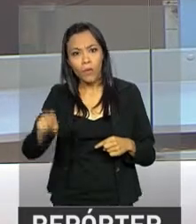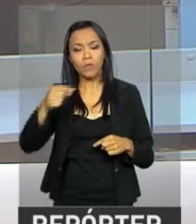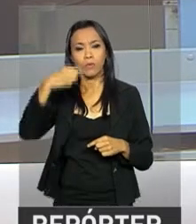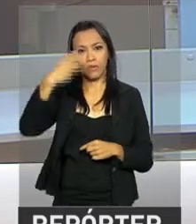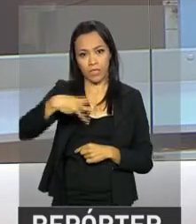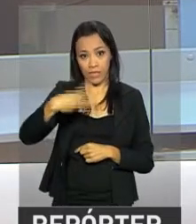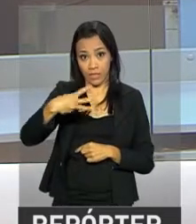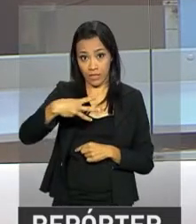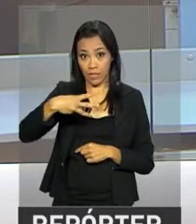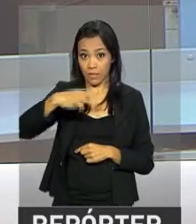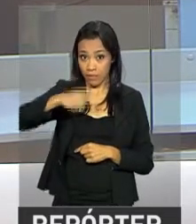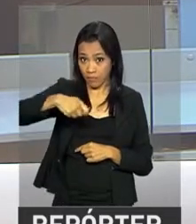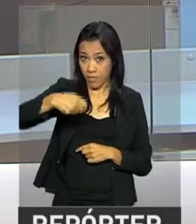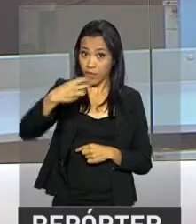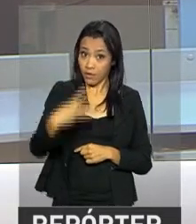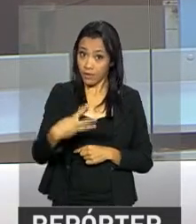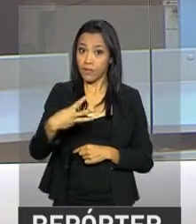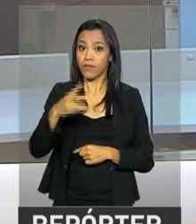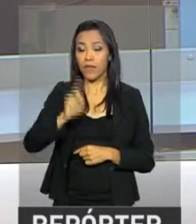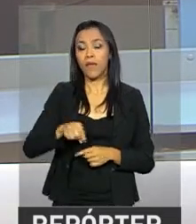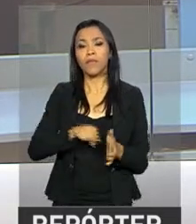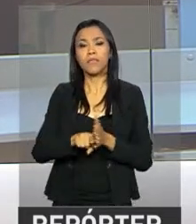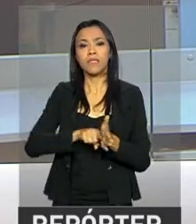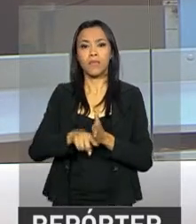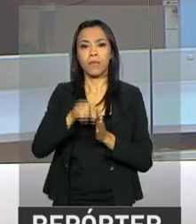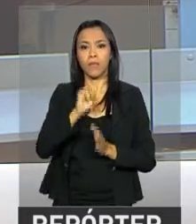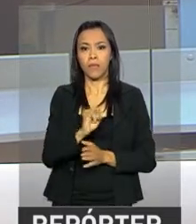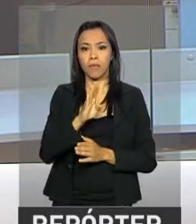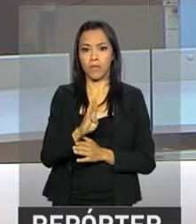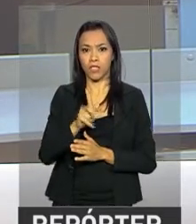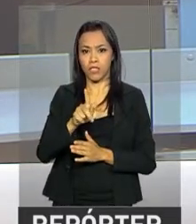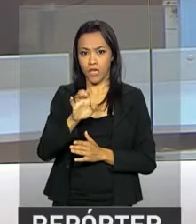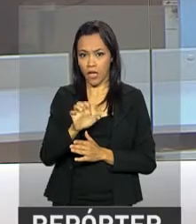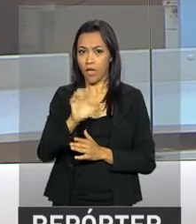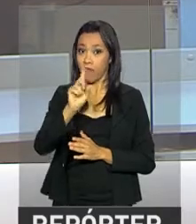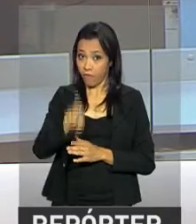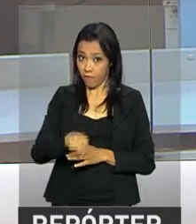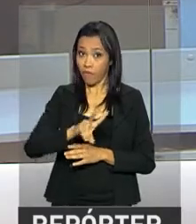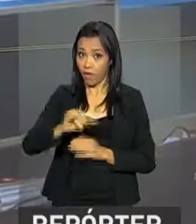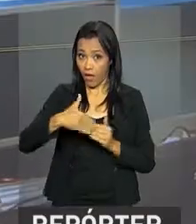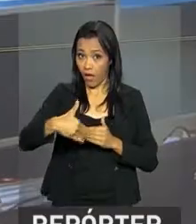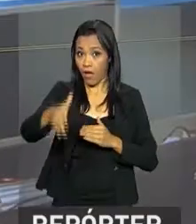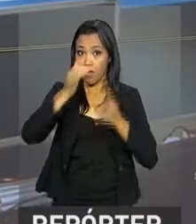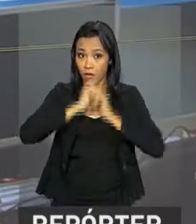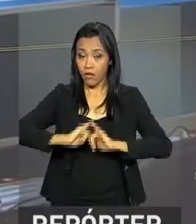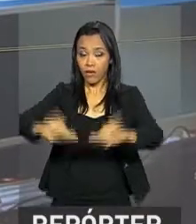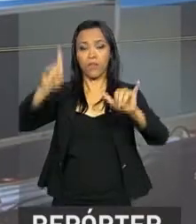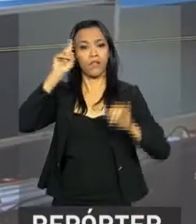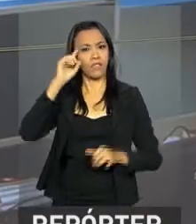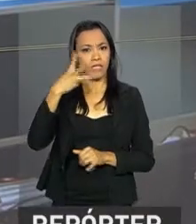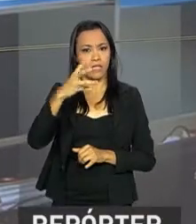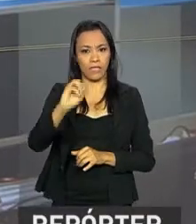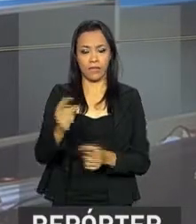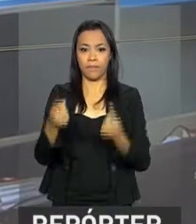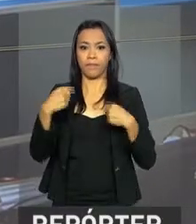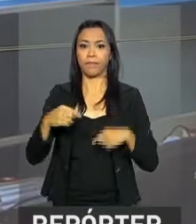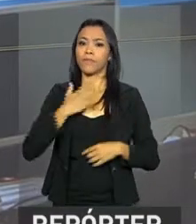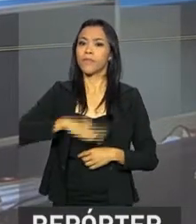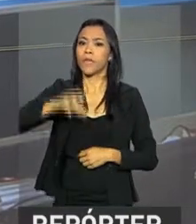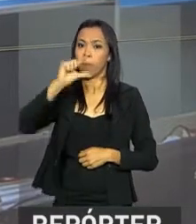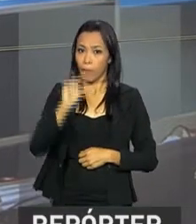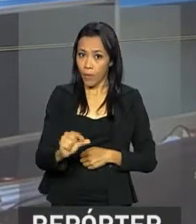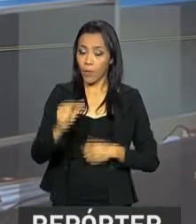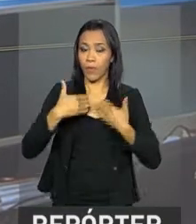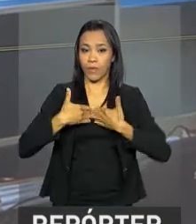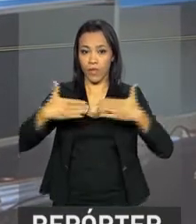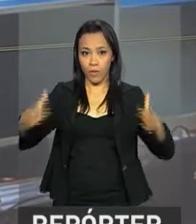trimestre deste ano medido pelo ibge será divulgado no próximo dia 30 será inaugurada daqui a pouco no prédio